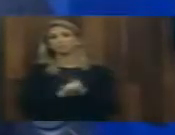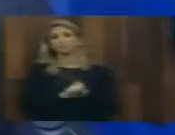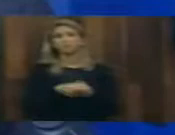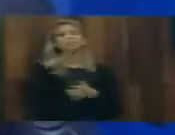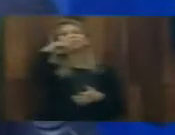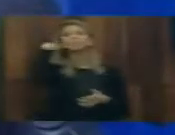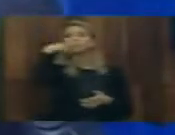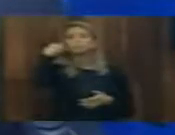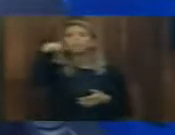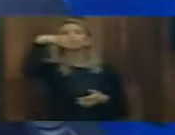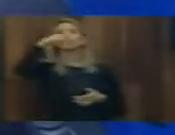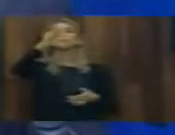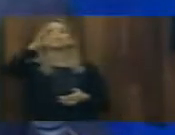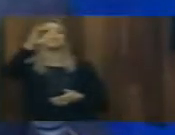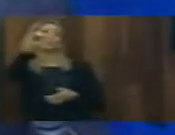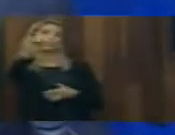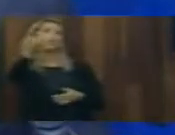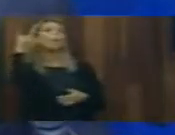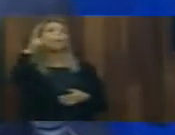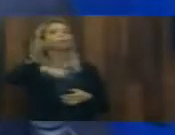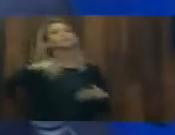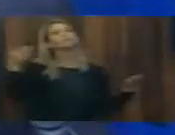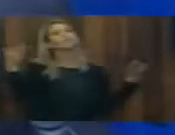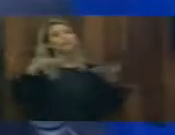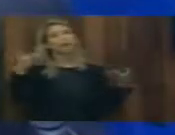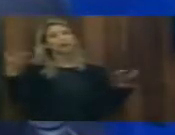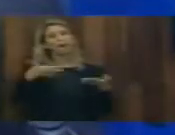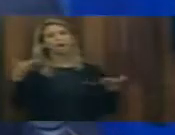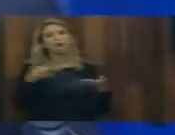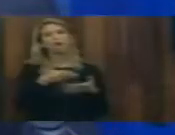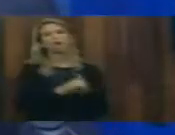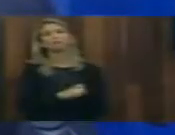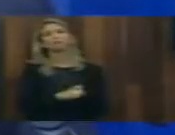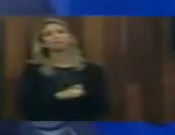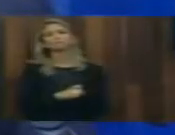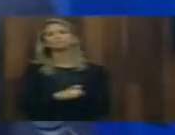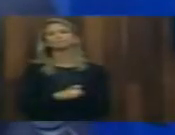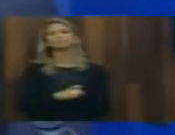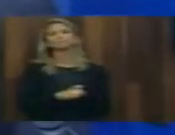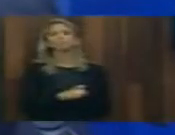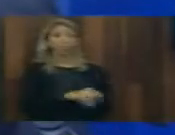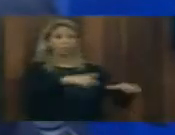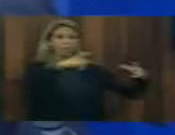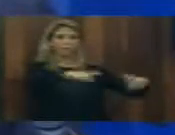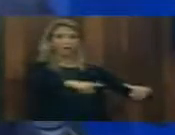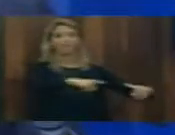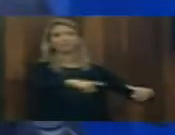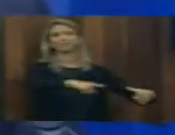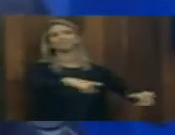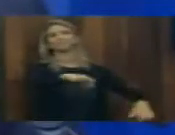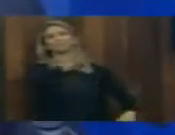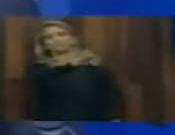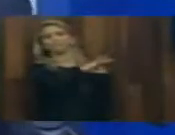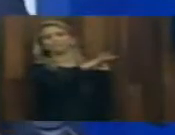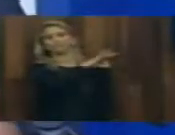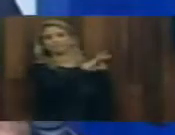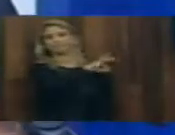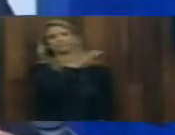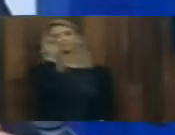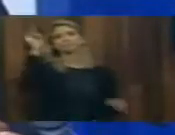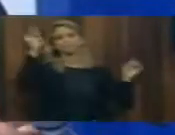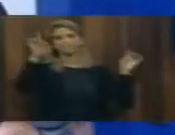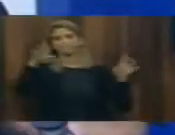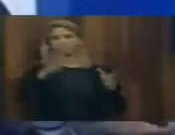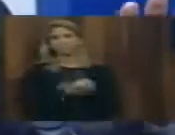deputado Mauro Bernard conseguiu já de imediato essa cabine blindada. Por que eu falo em parceria? Porque não adianta ter a